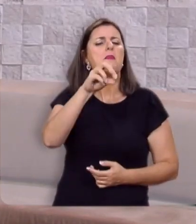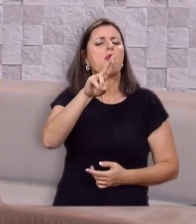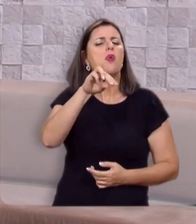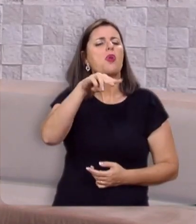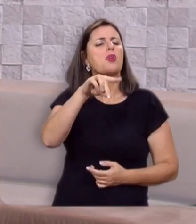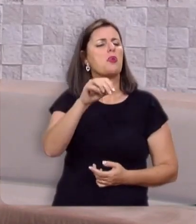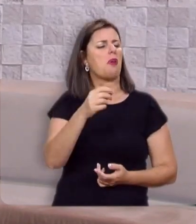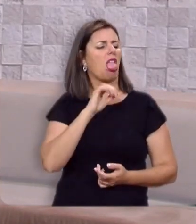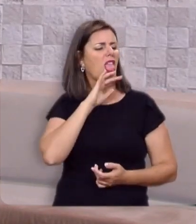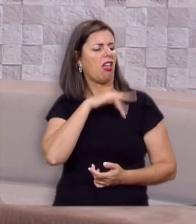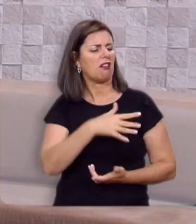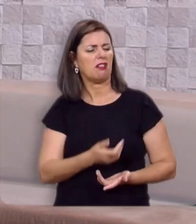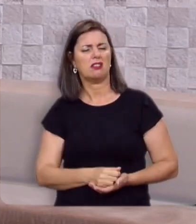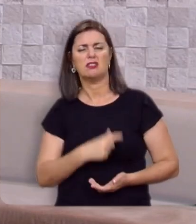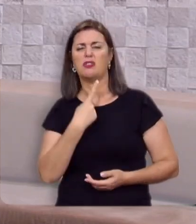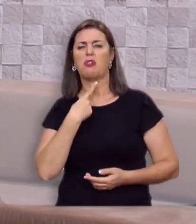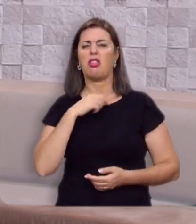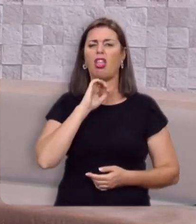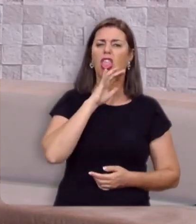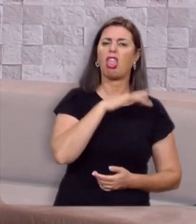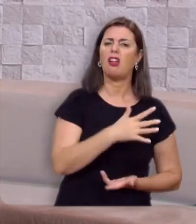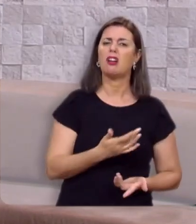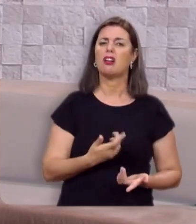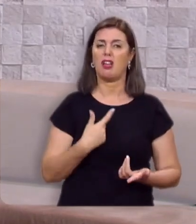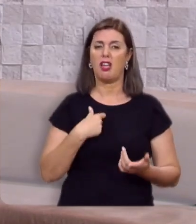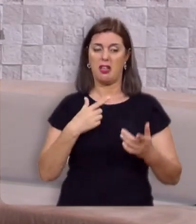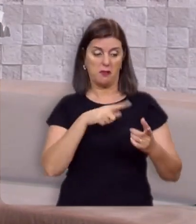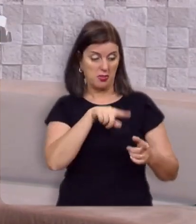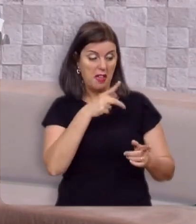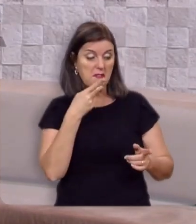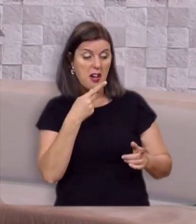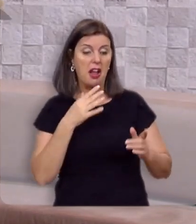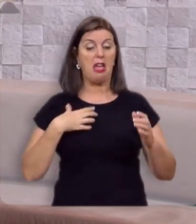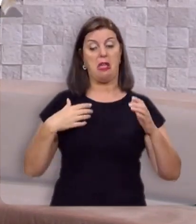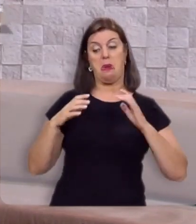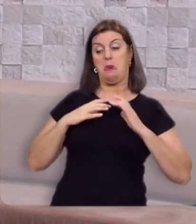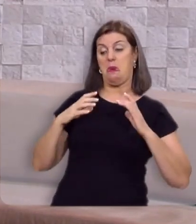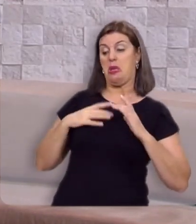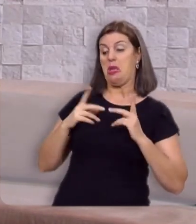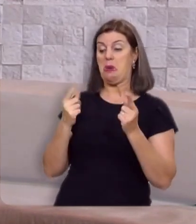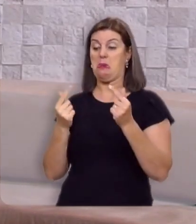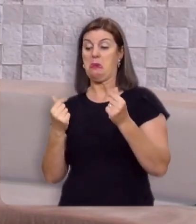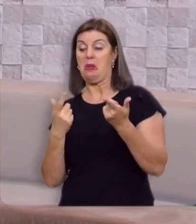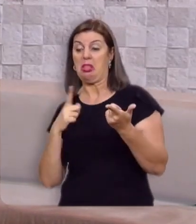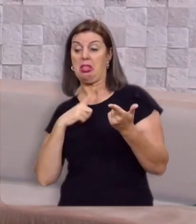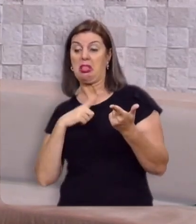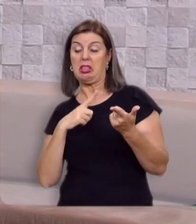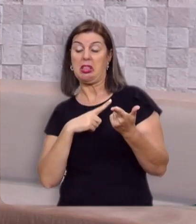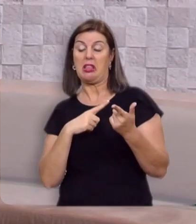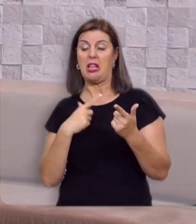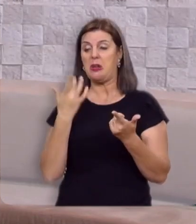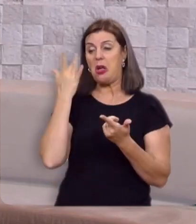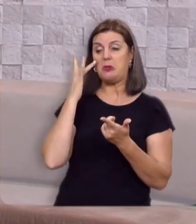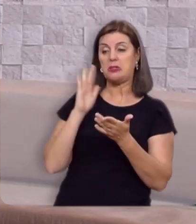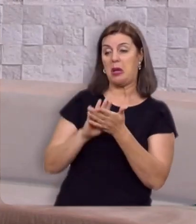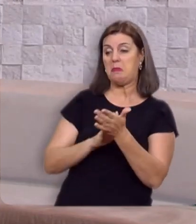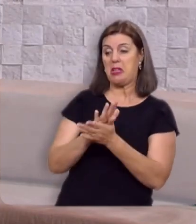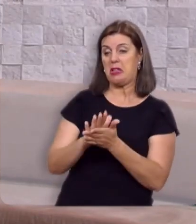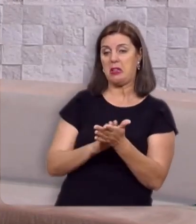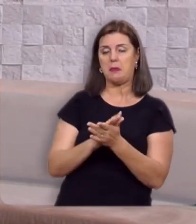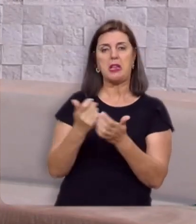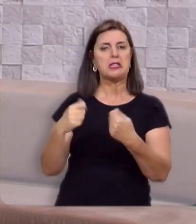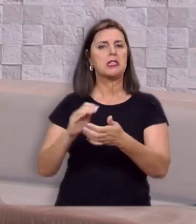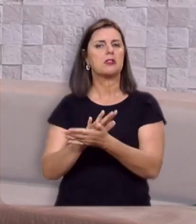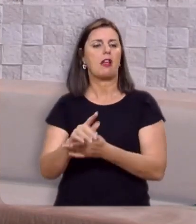ponto de vomitar-te da minha boca. Pois diz, estou rico, abastado, não preciso de coisa nenhuma, e nem sabes que tu és infeliz,